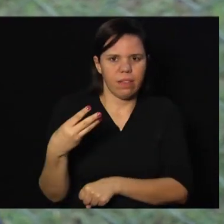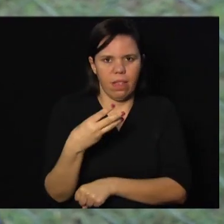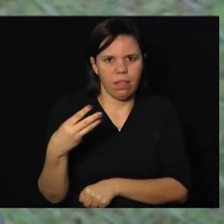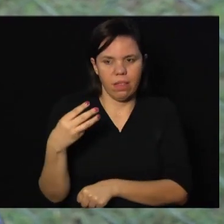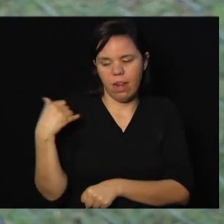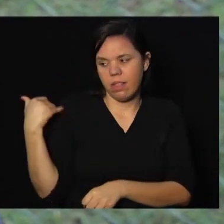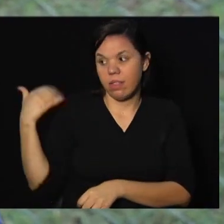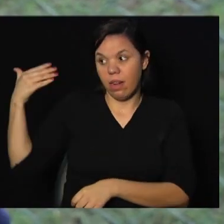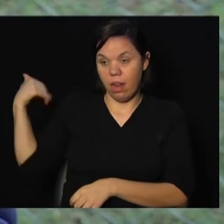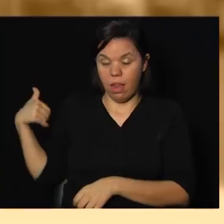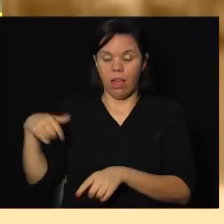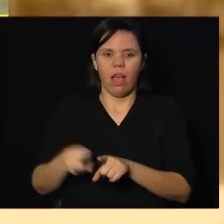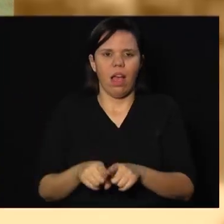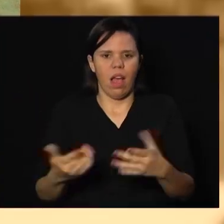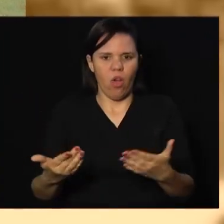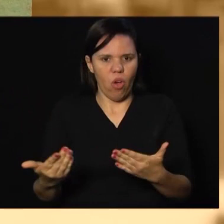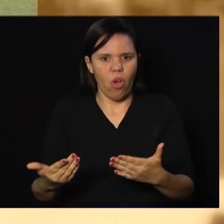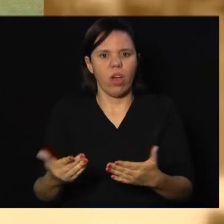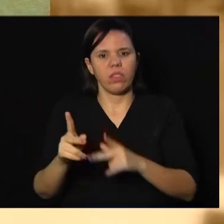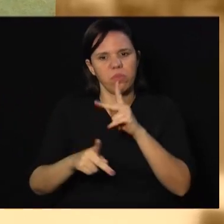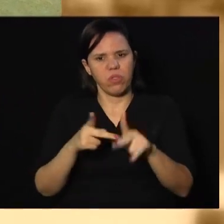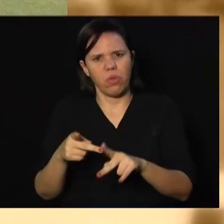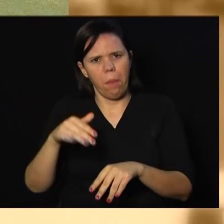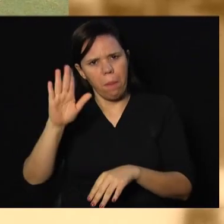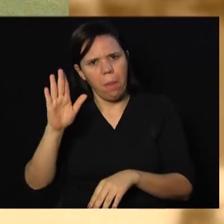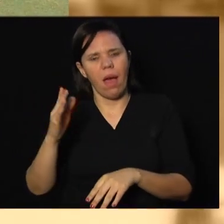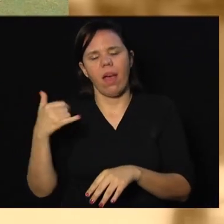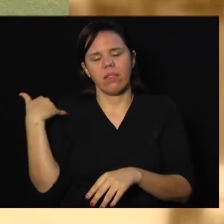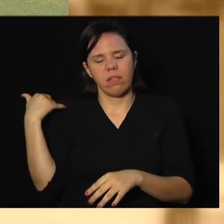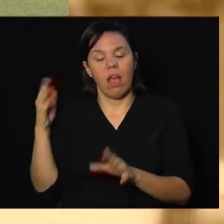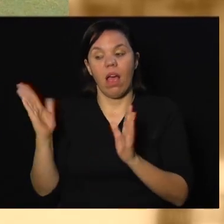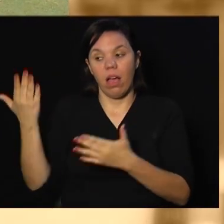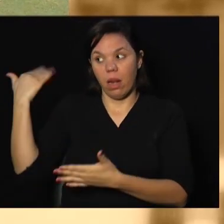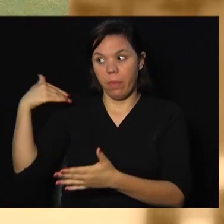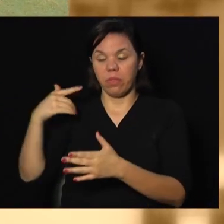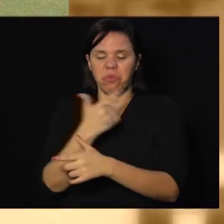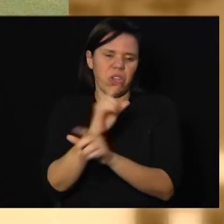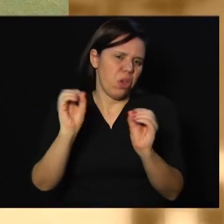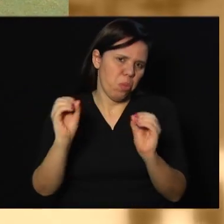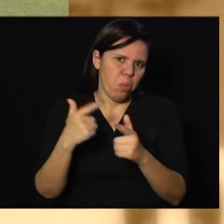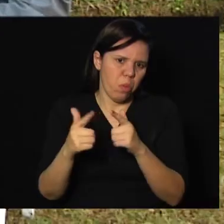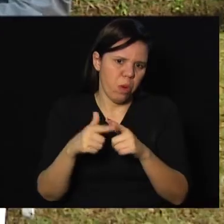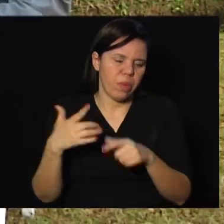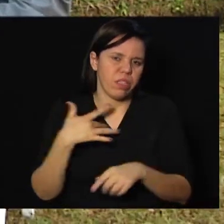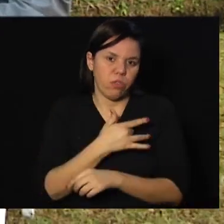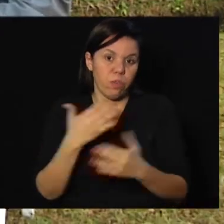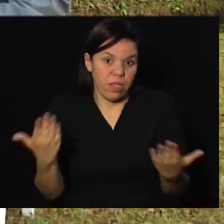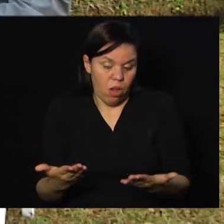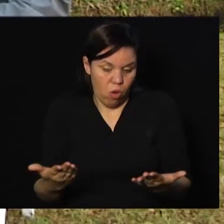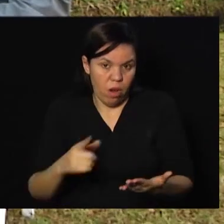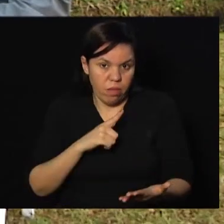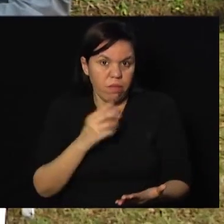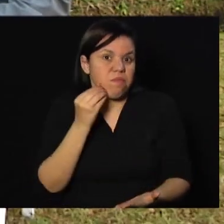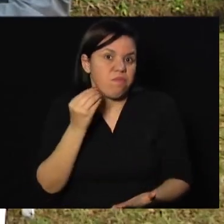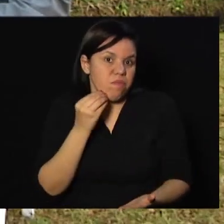hoje. Naquela época também estava inteiro, sem nenhuma contusão. É que mesmo surgiu a oportunidade de eu treinar o clube